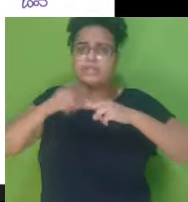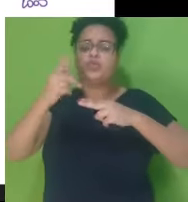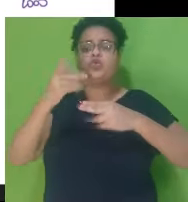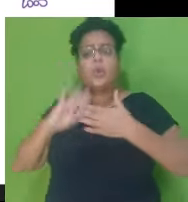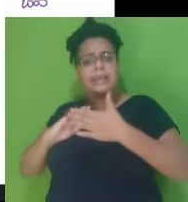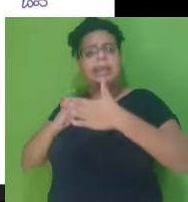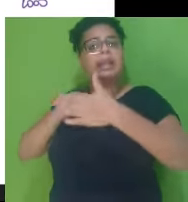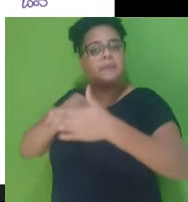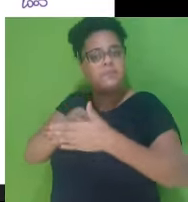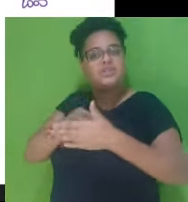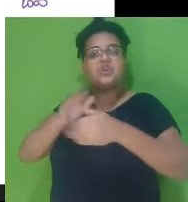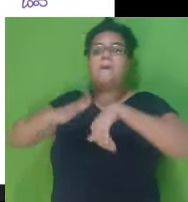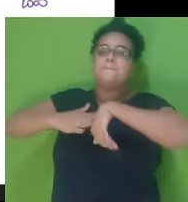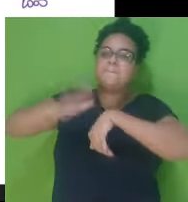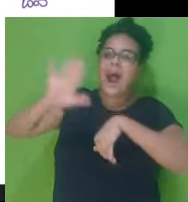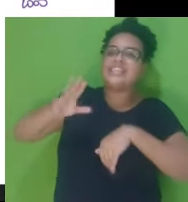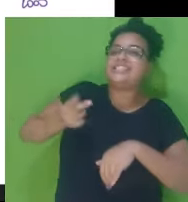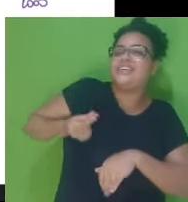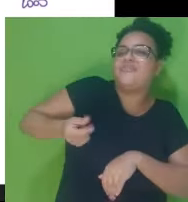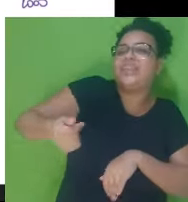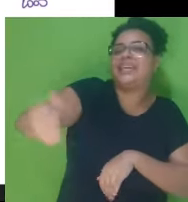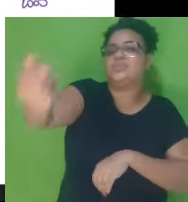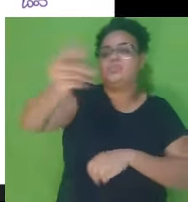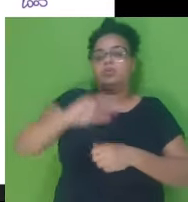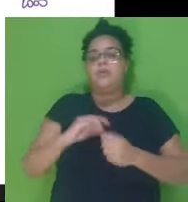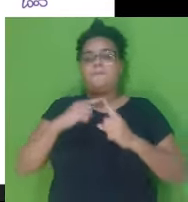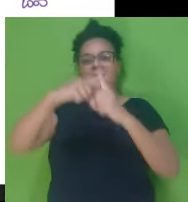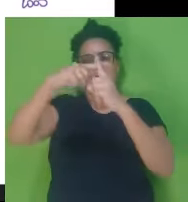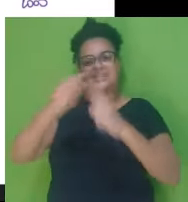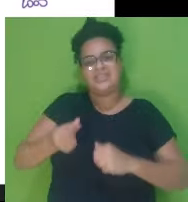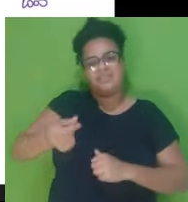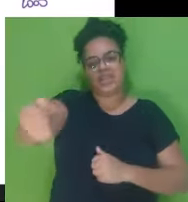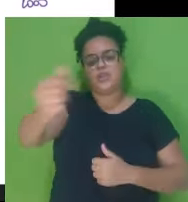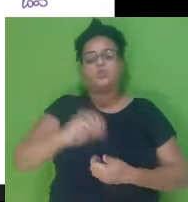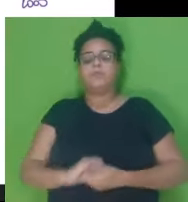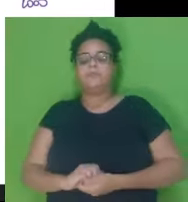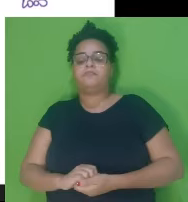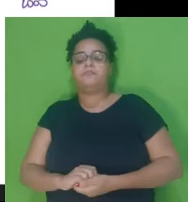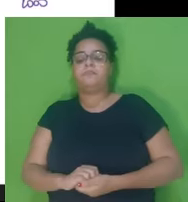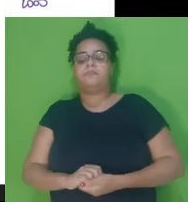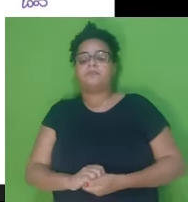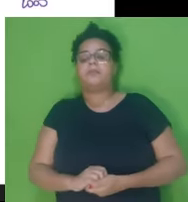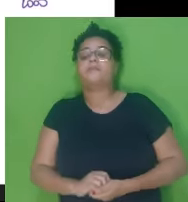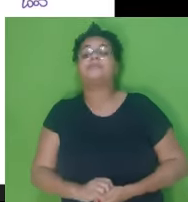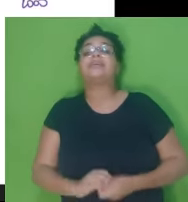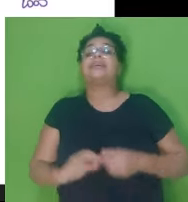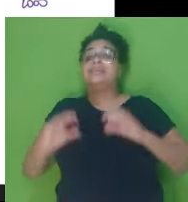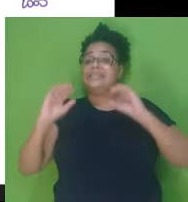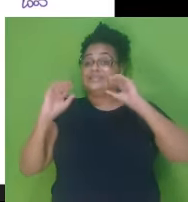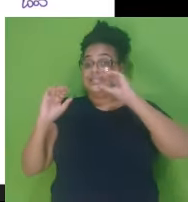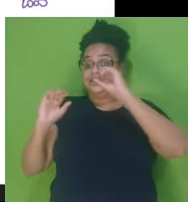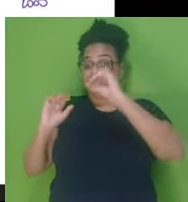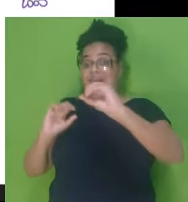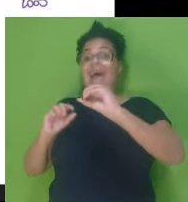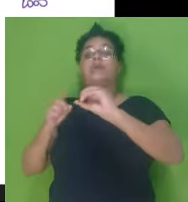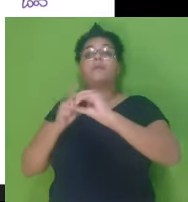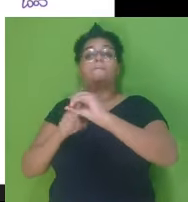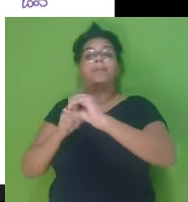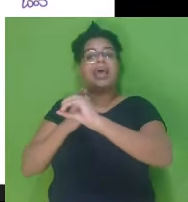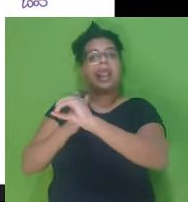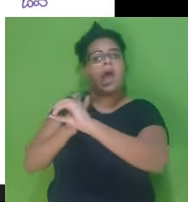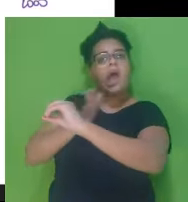que o limite vai tender a mais infinito. No caso em que o x tende a 0 pela esquerda,